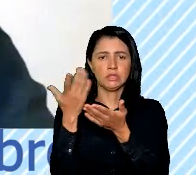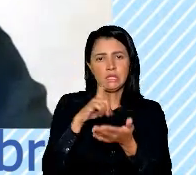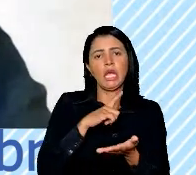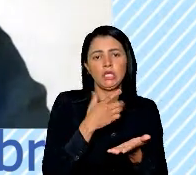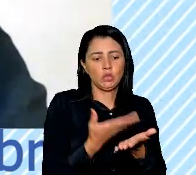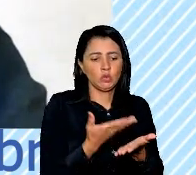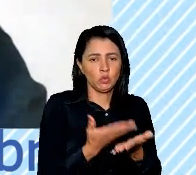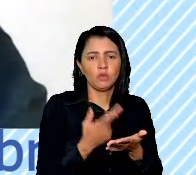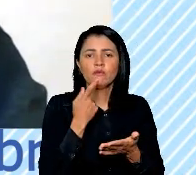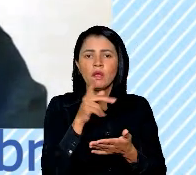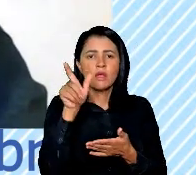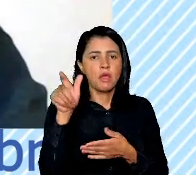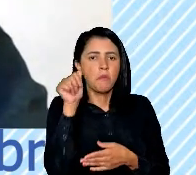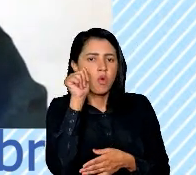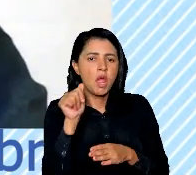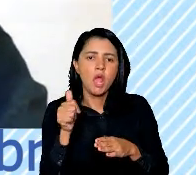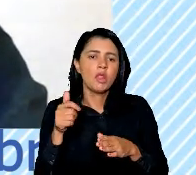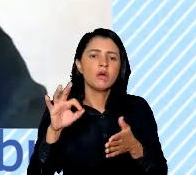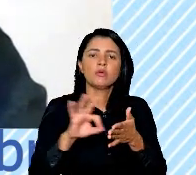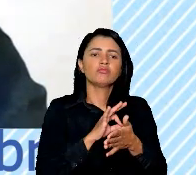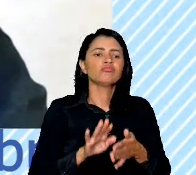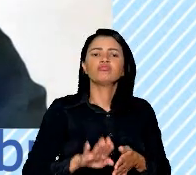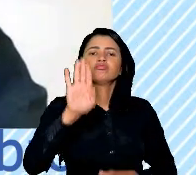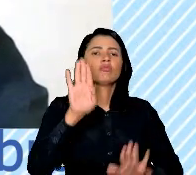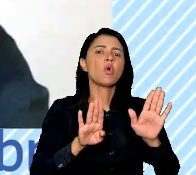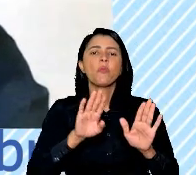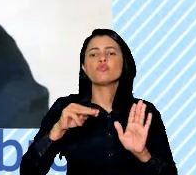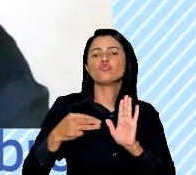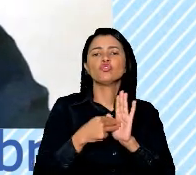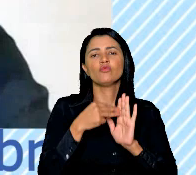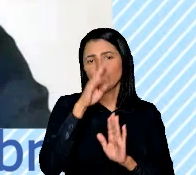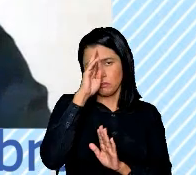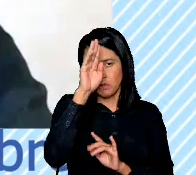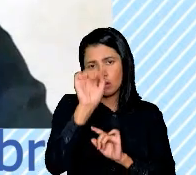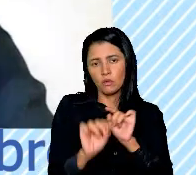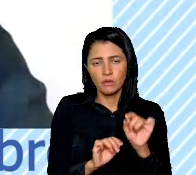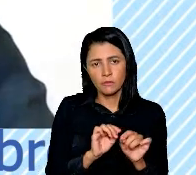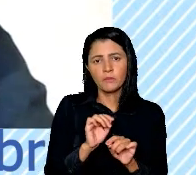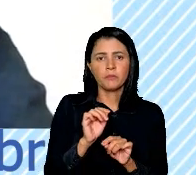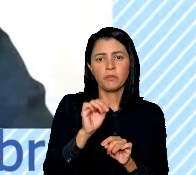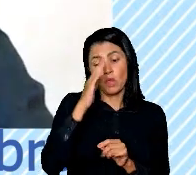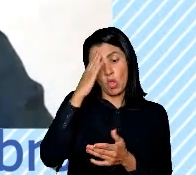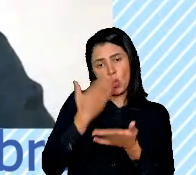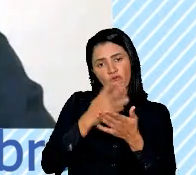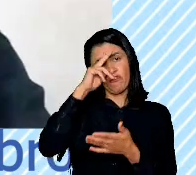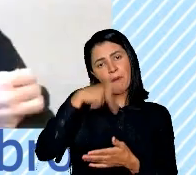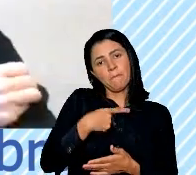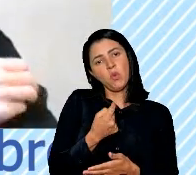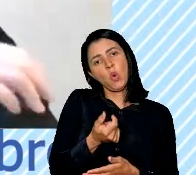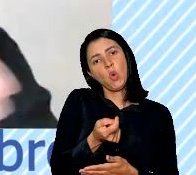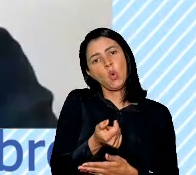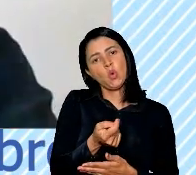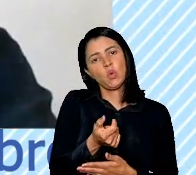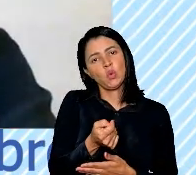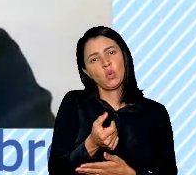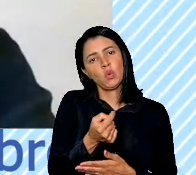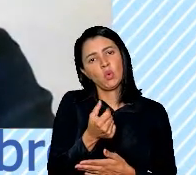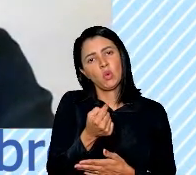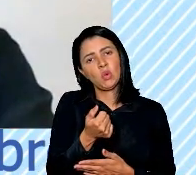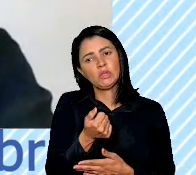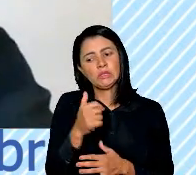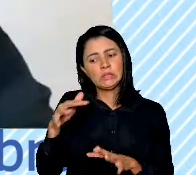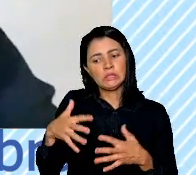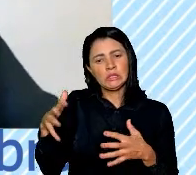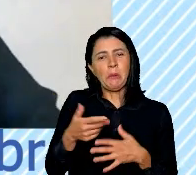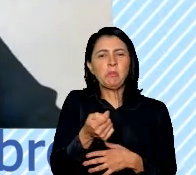não se candidatam por alguns motivos, sendo os principais: baixa confiança em si mesmas, baixo incentivo entre